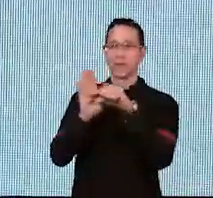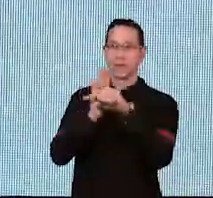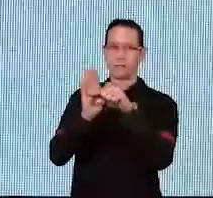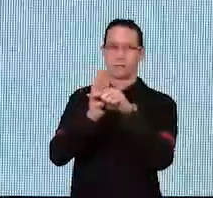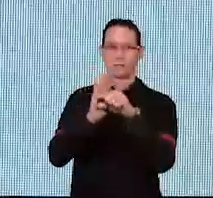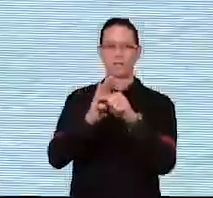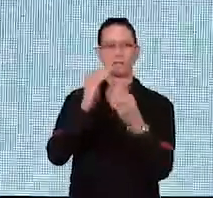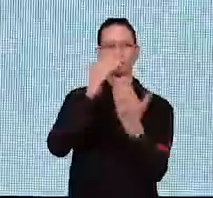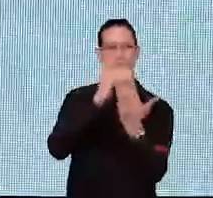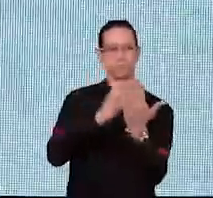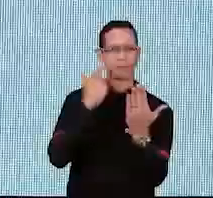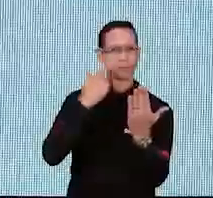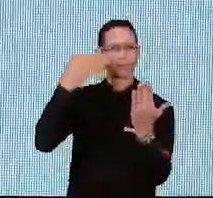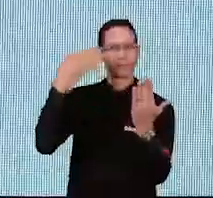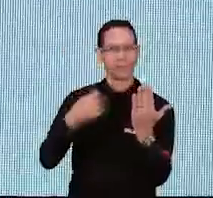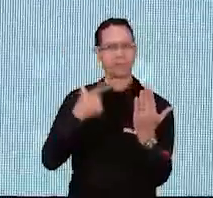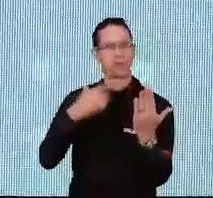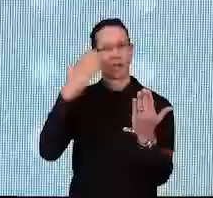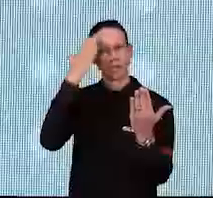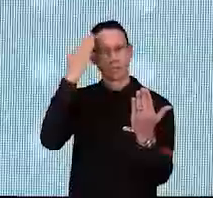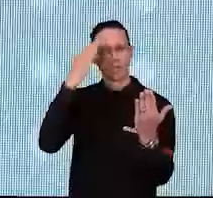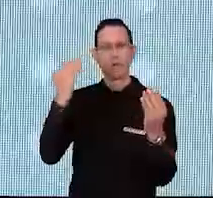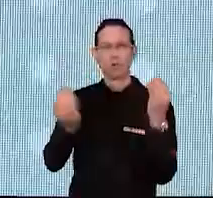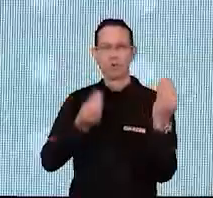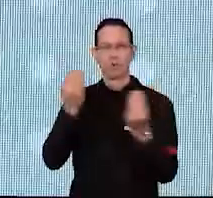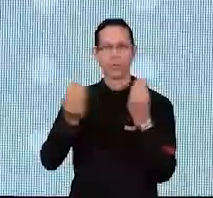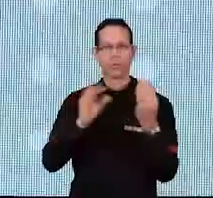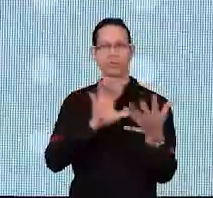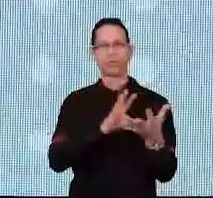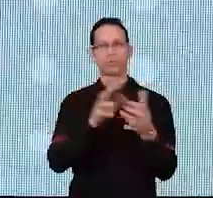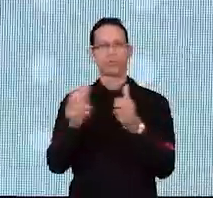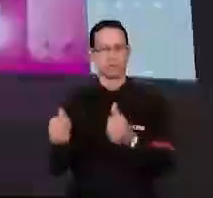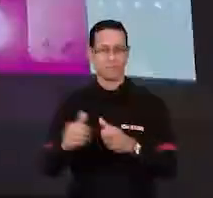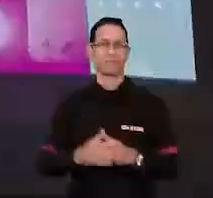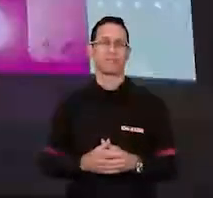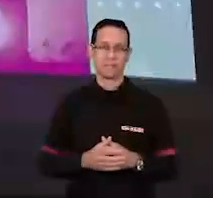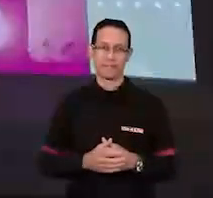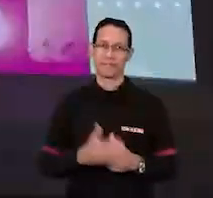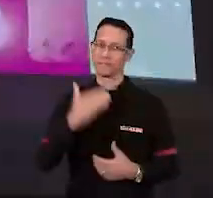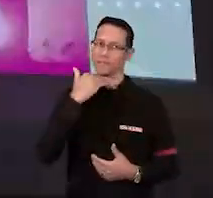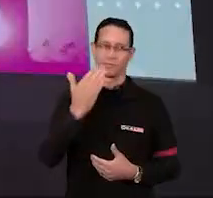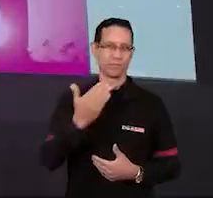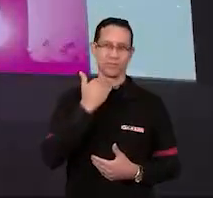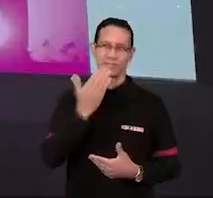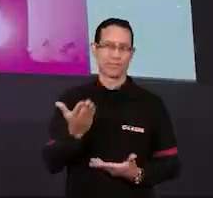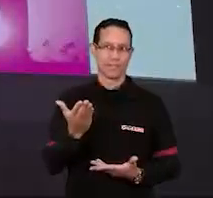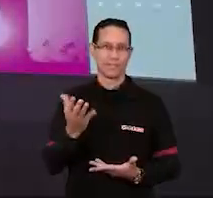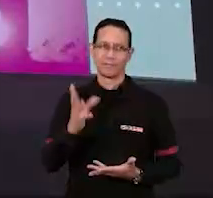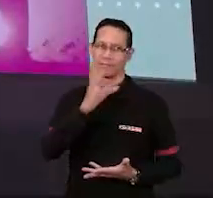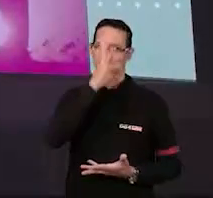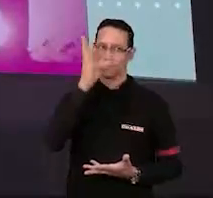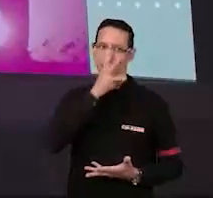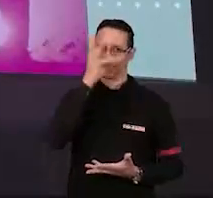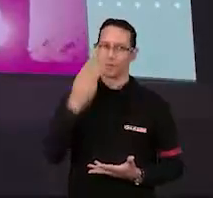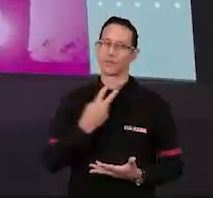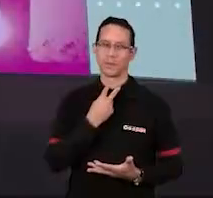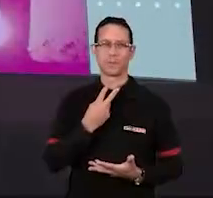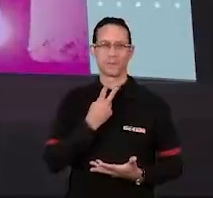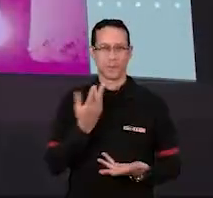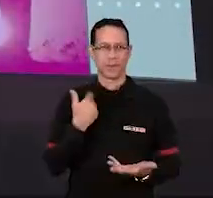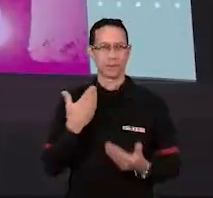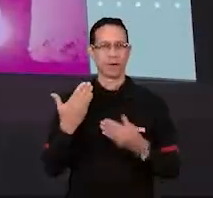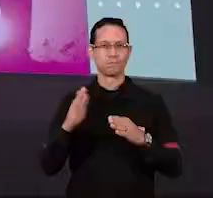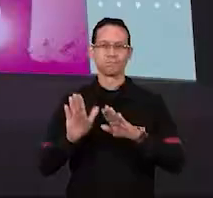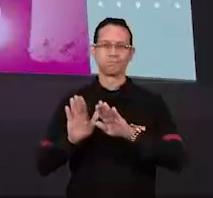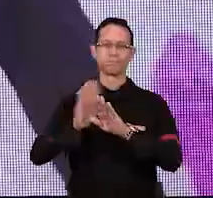te respaldar e você, na verdade, pensar como você vai lidar com isso, você não deve estar... Você pode ter uma orelha completamente